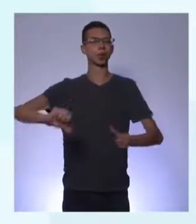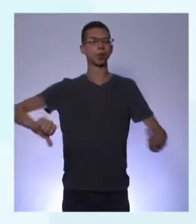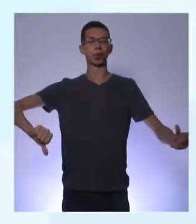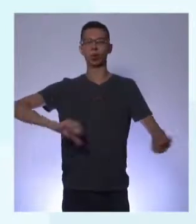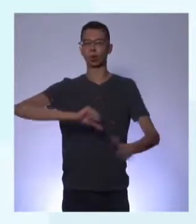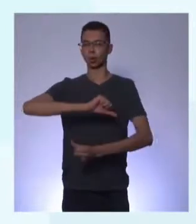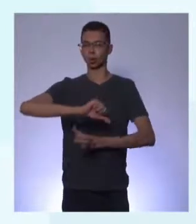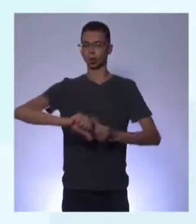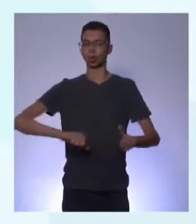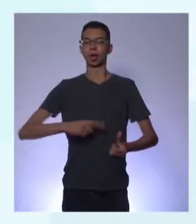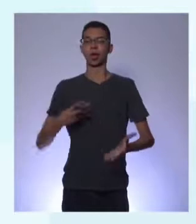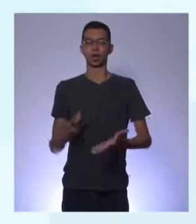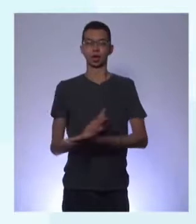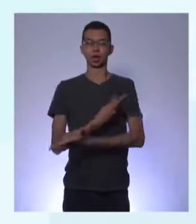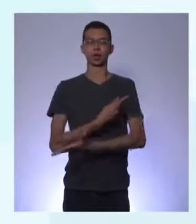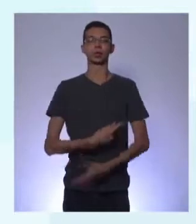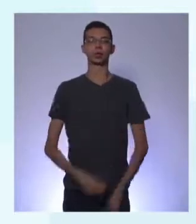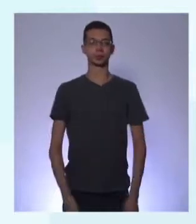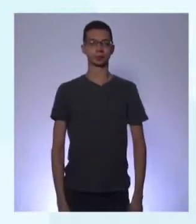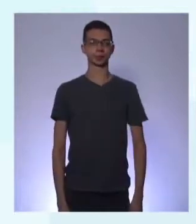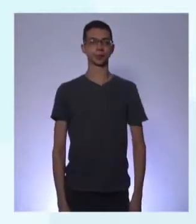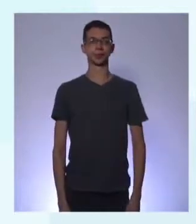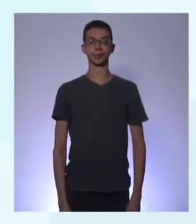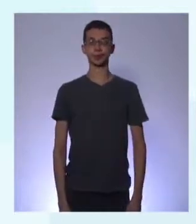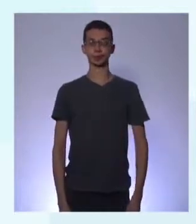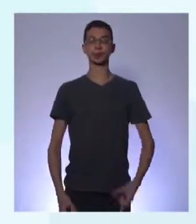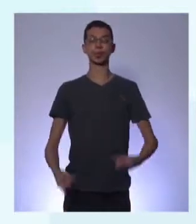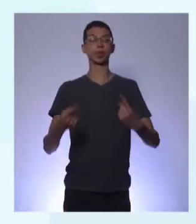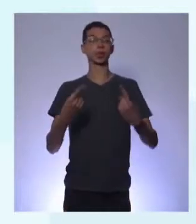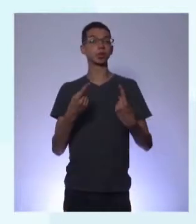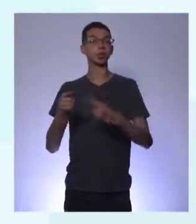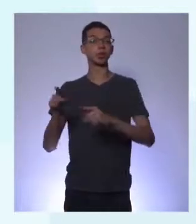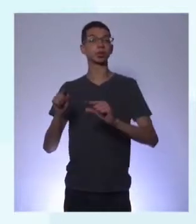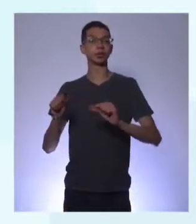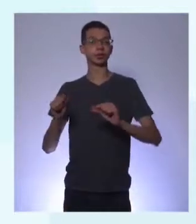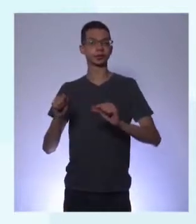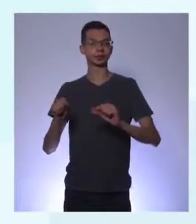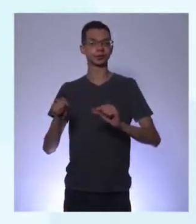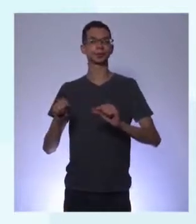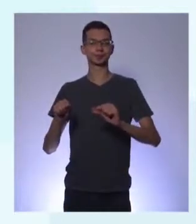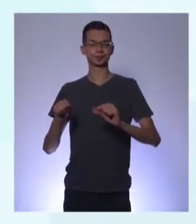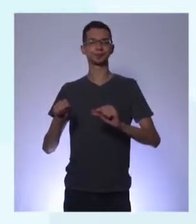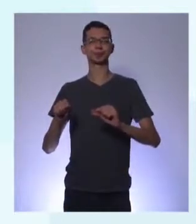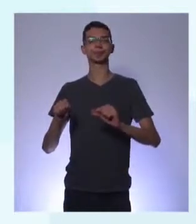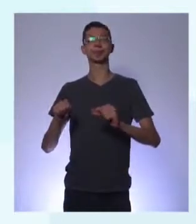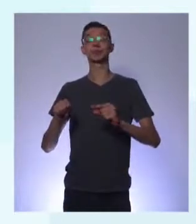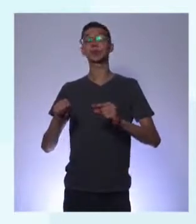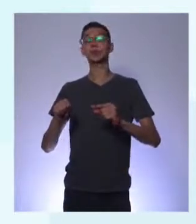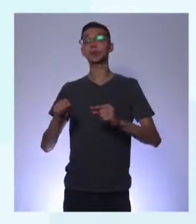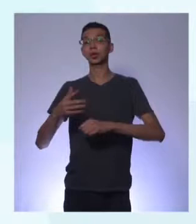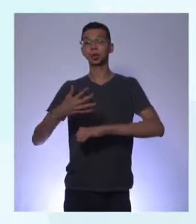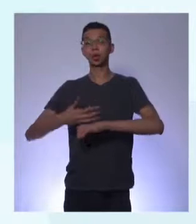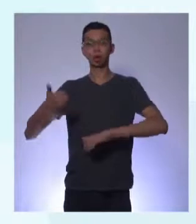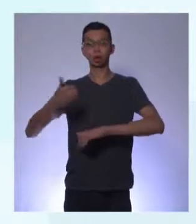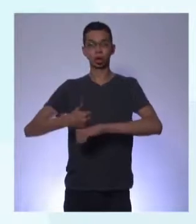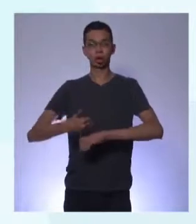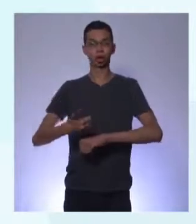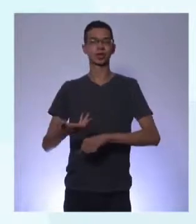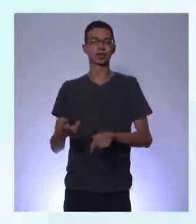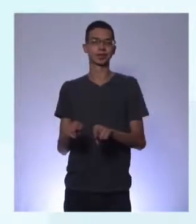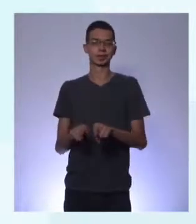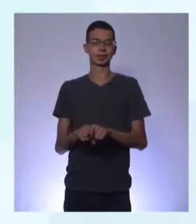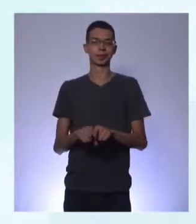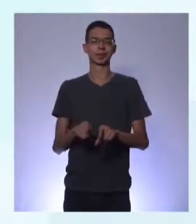revoltas contra o pacto colonial e contra a dependência da colônia em relação